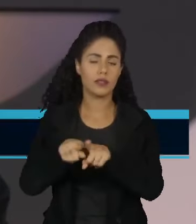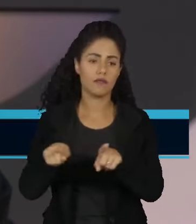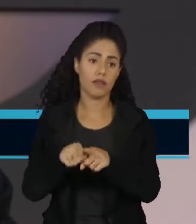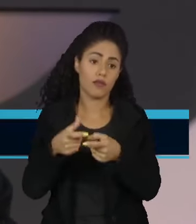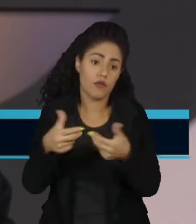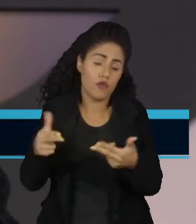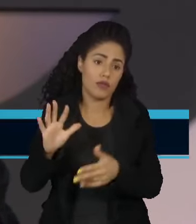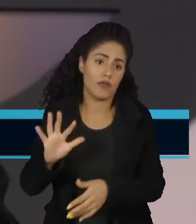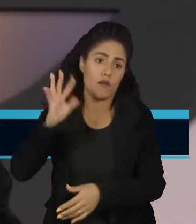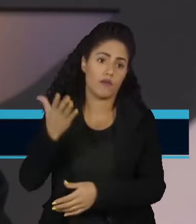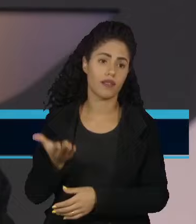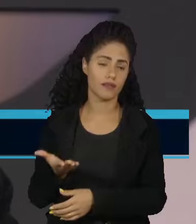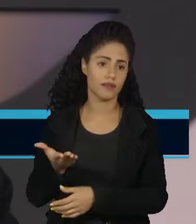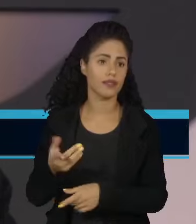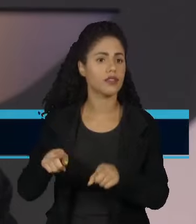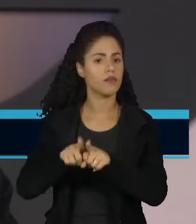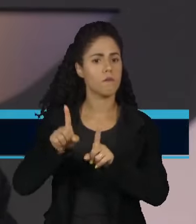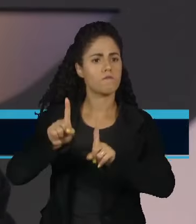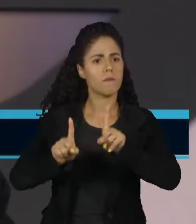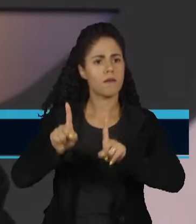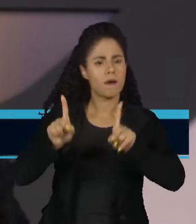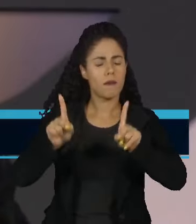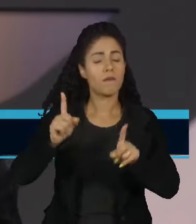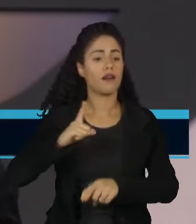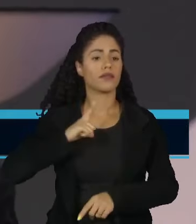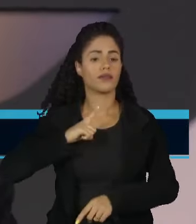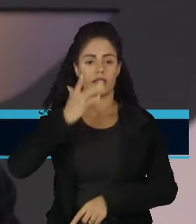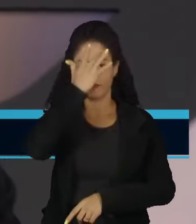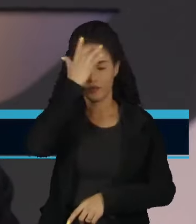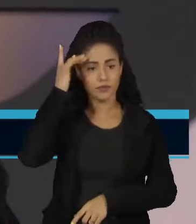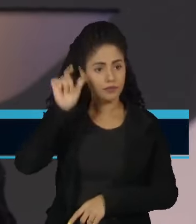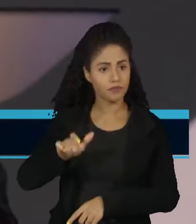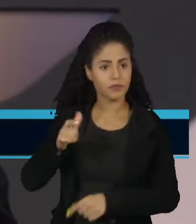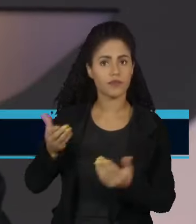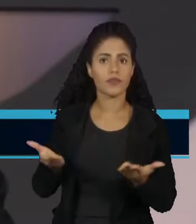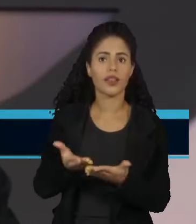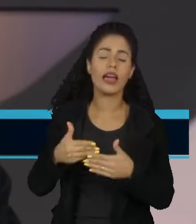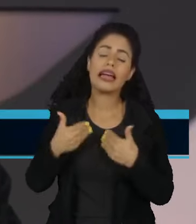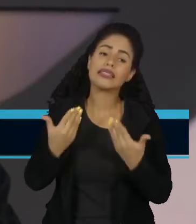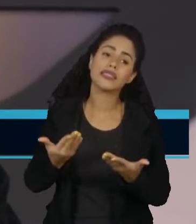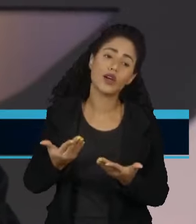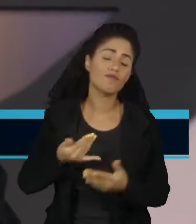enfim, todas as casas aí que competem a essas pessoas que nós estamos elegendo.